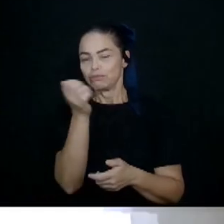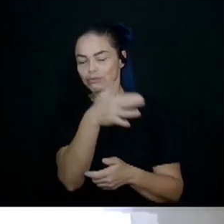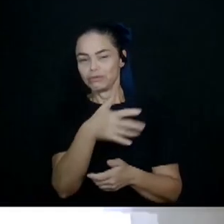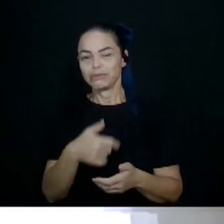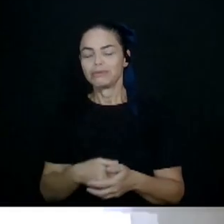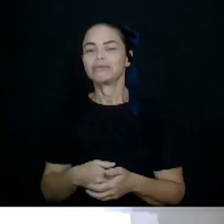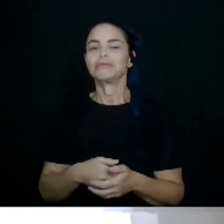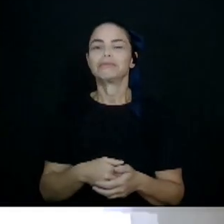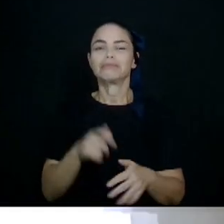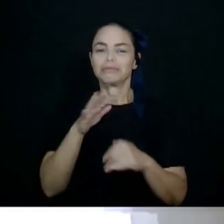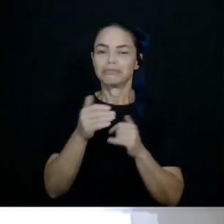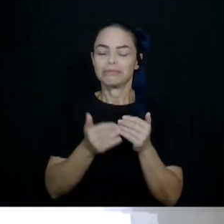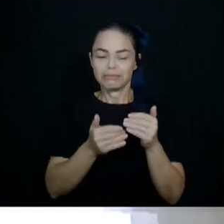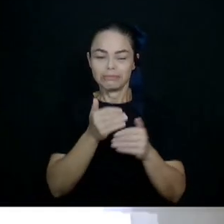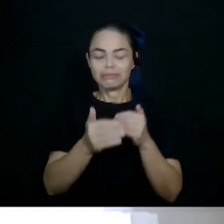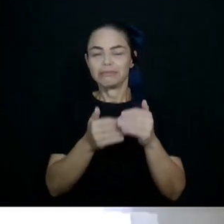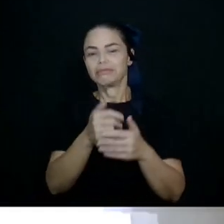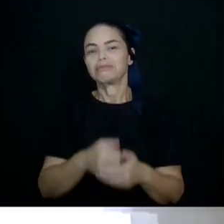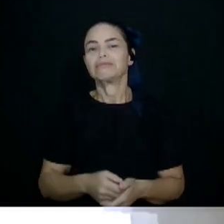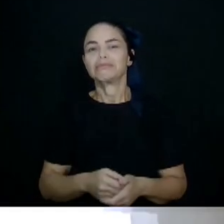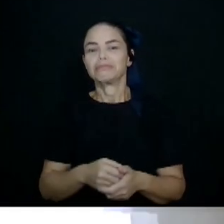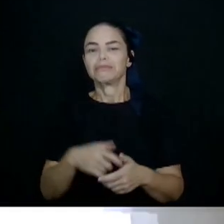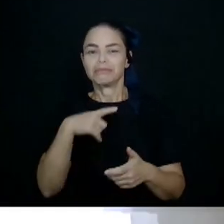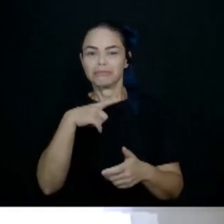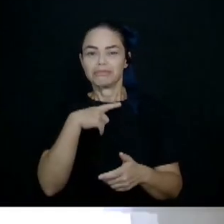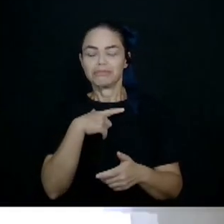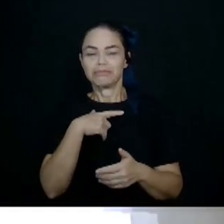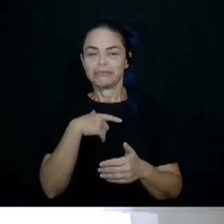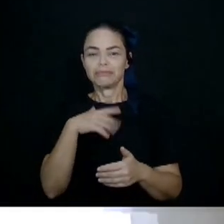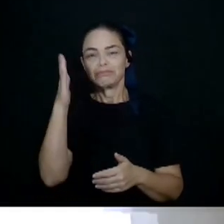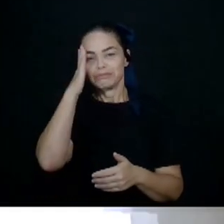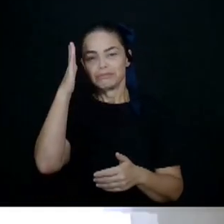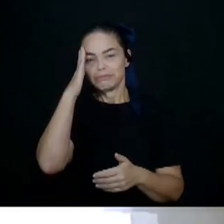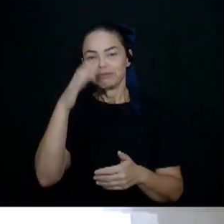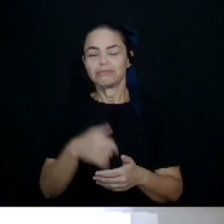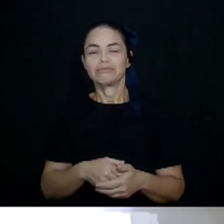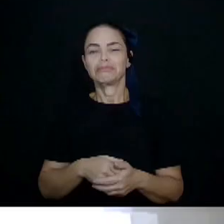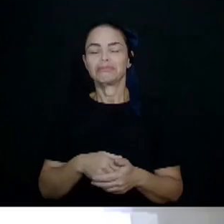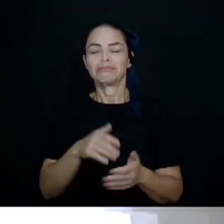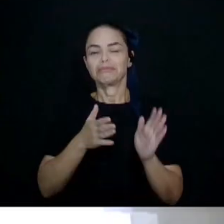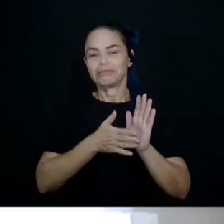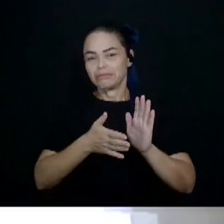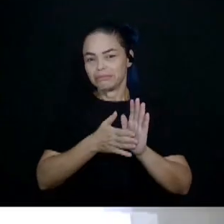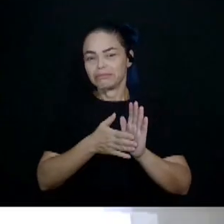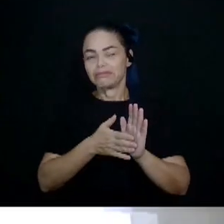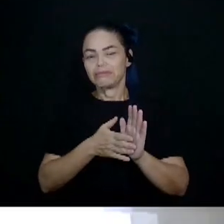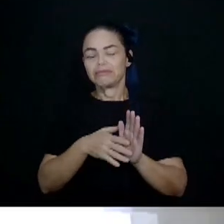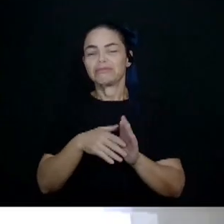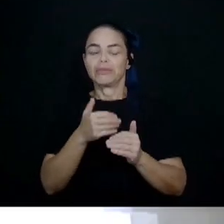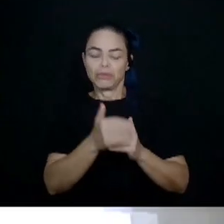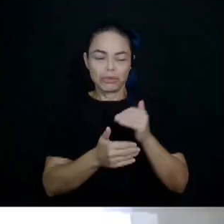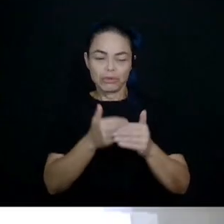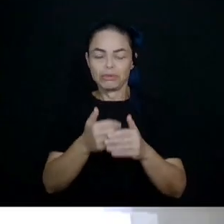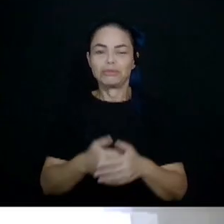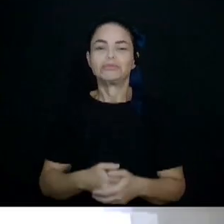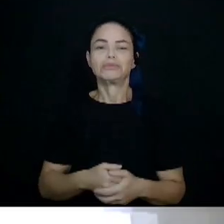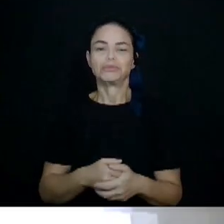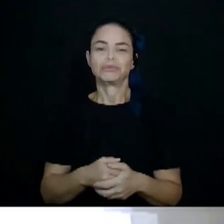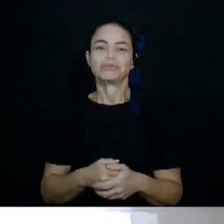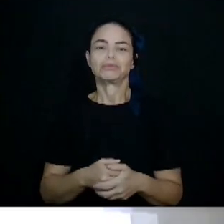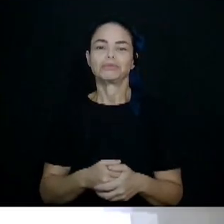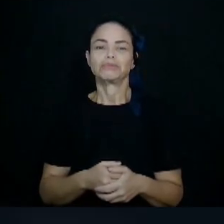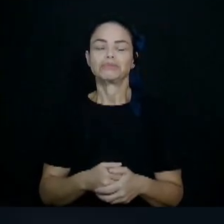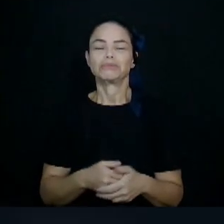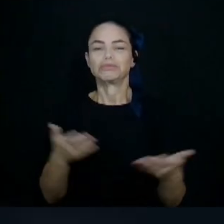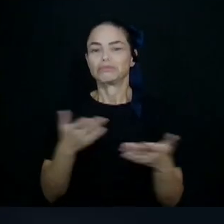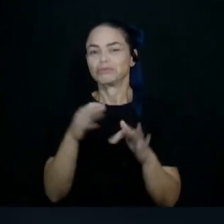um processo que você tem que ir compreendendo e fazendo propostas lentas e graduais. Agora, a família,